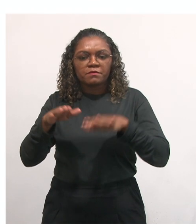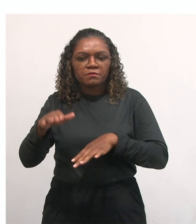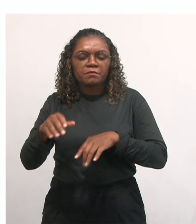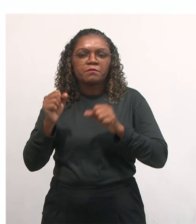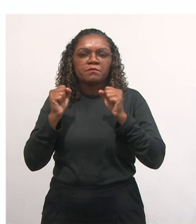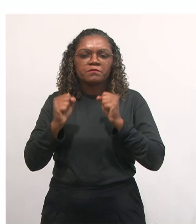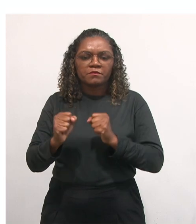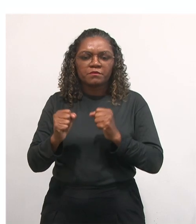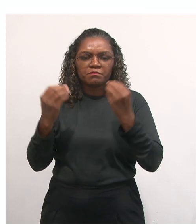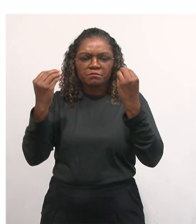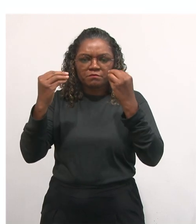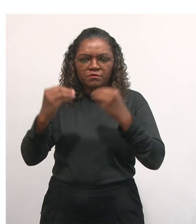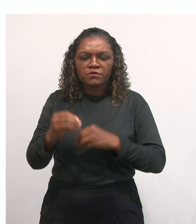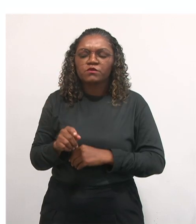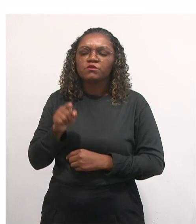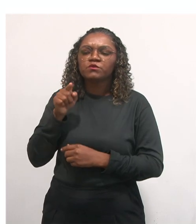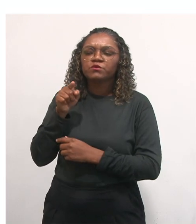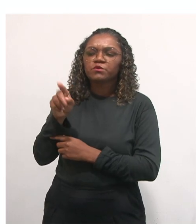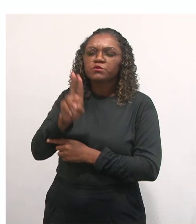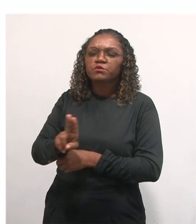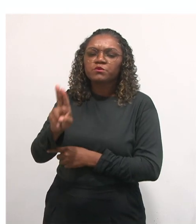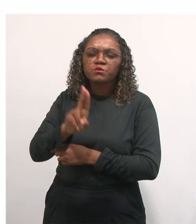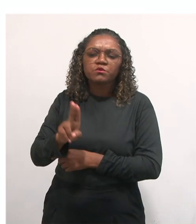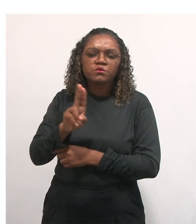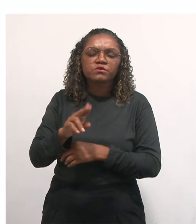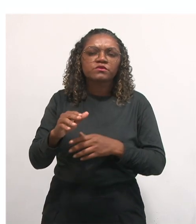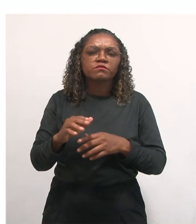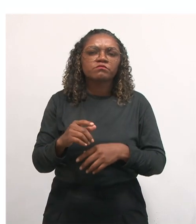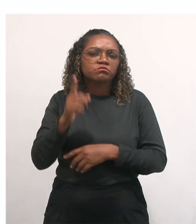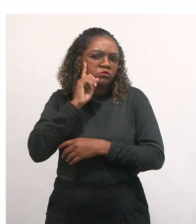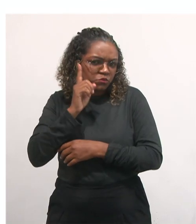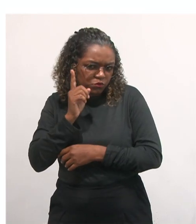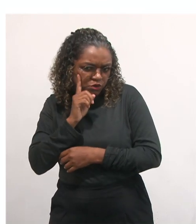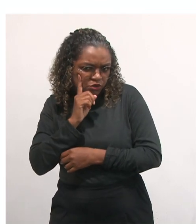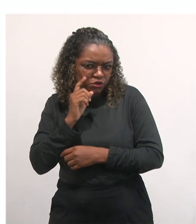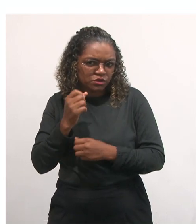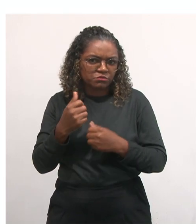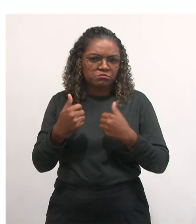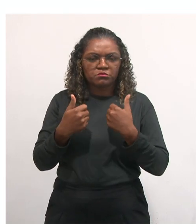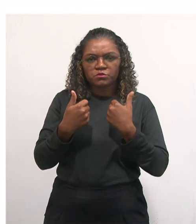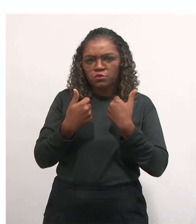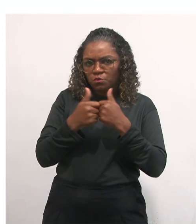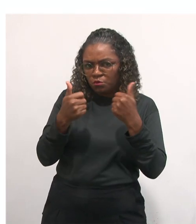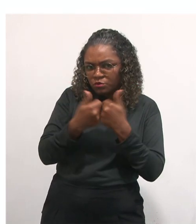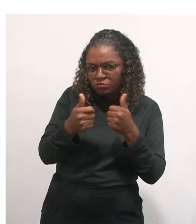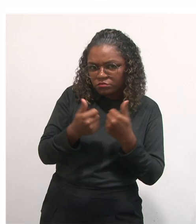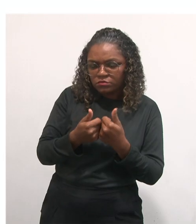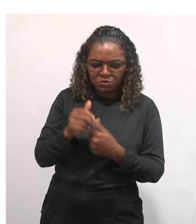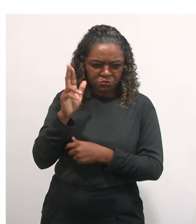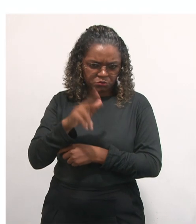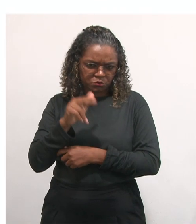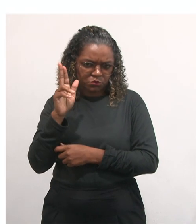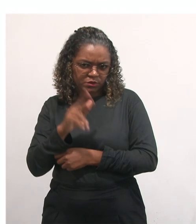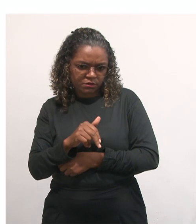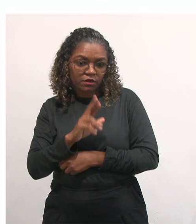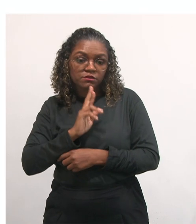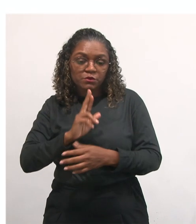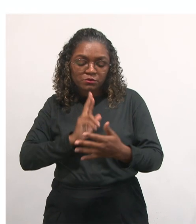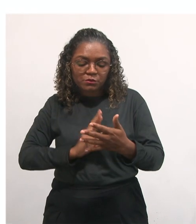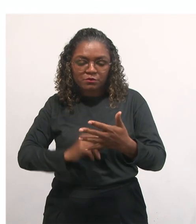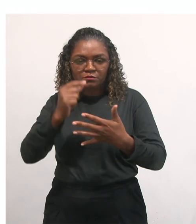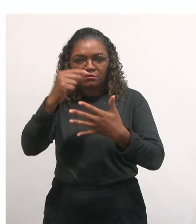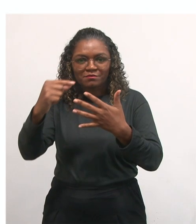frequência, ok? Com que frequência você utiliza transporte público? E aí você pode dizer ali, nunca, raramente, às vezes, são